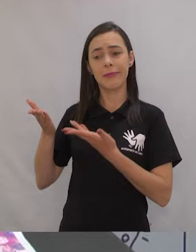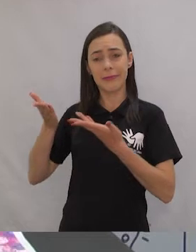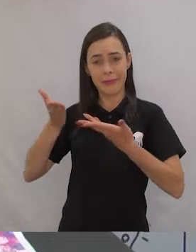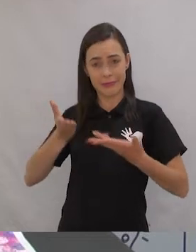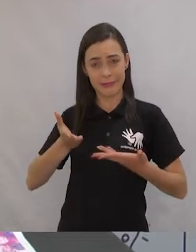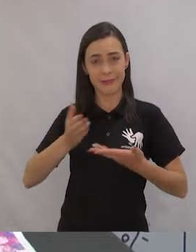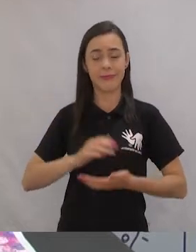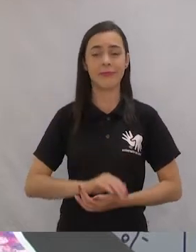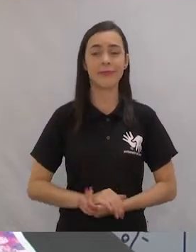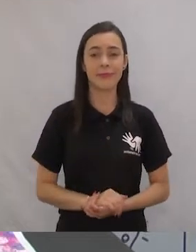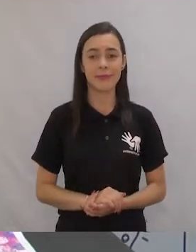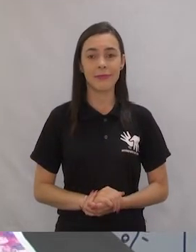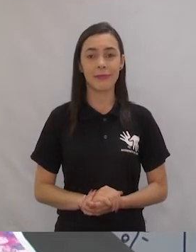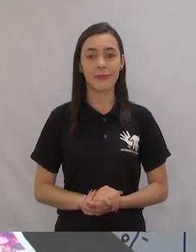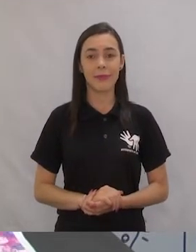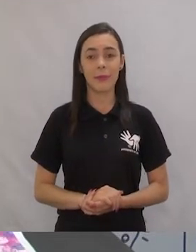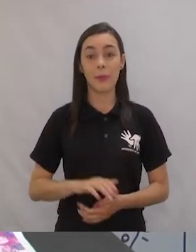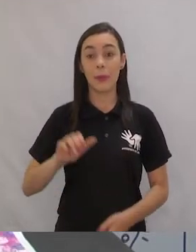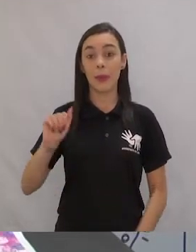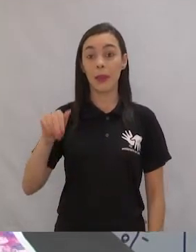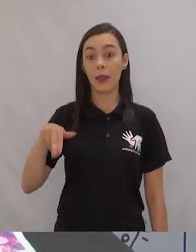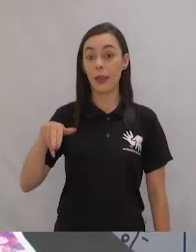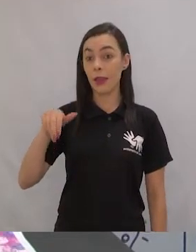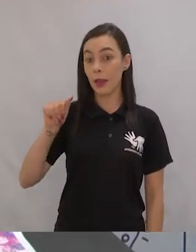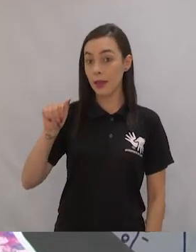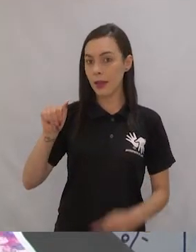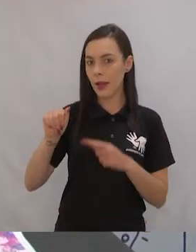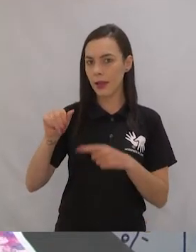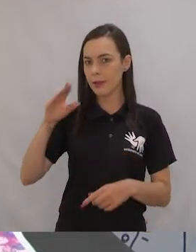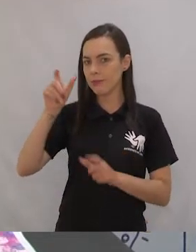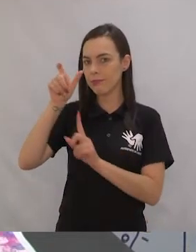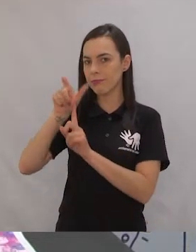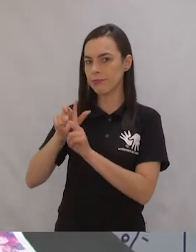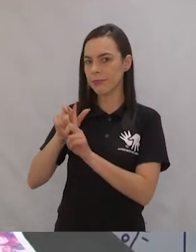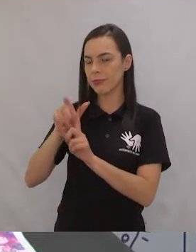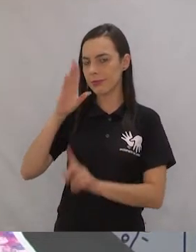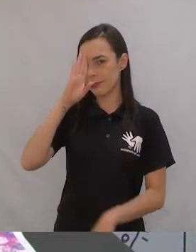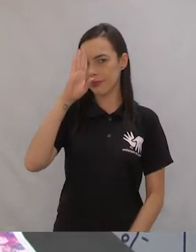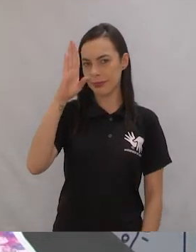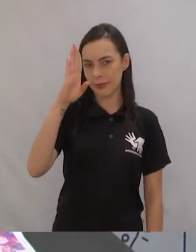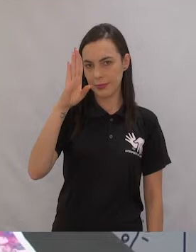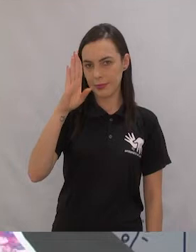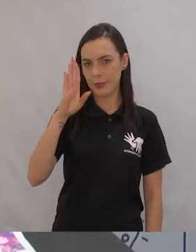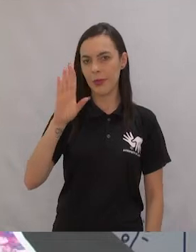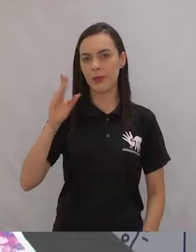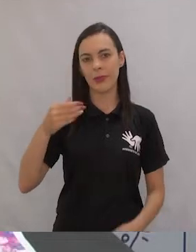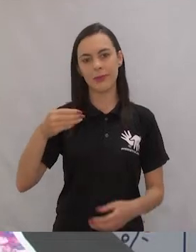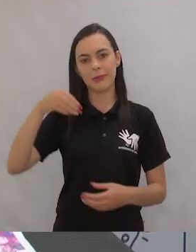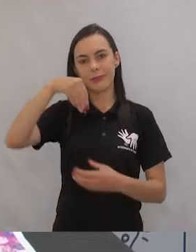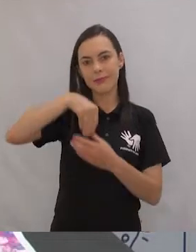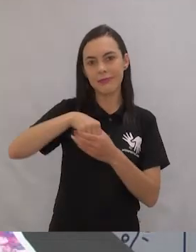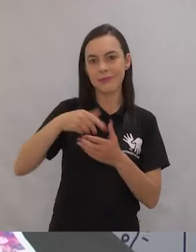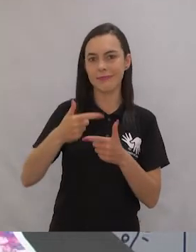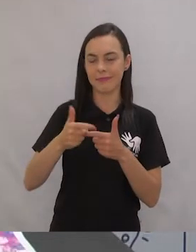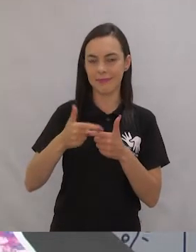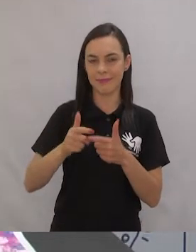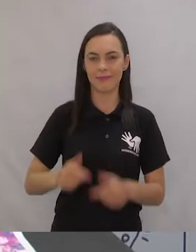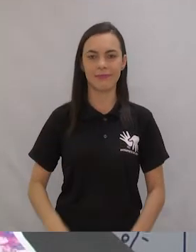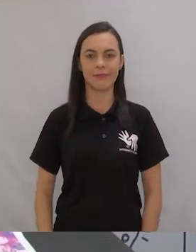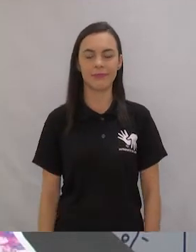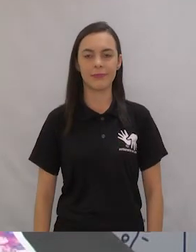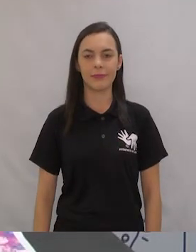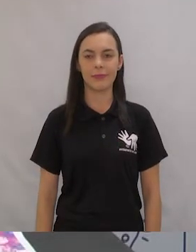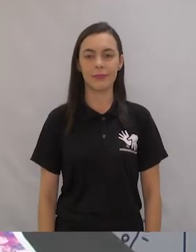bem-vinda, Ana. Então, a Ana é a principal. Ela que faz parte dessa situação